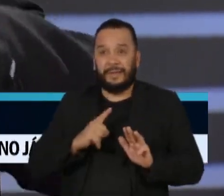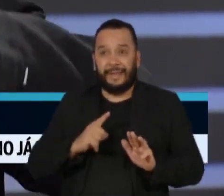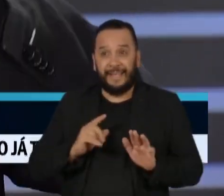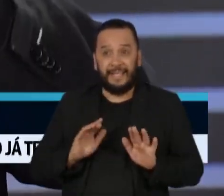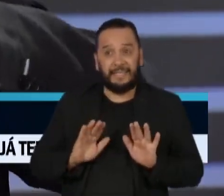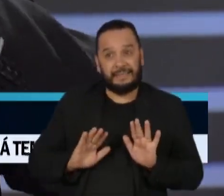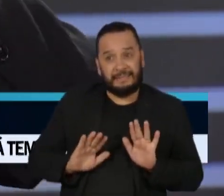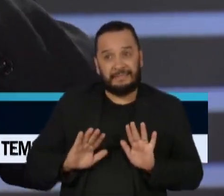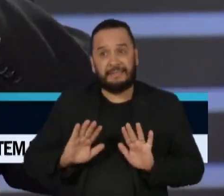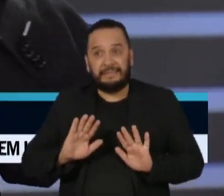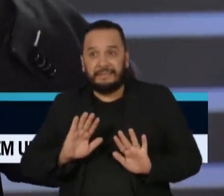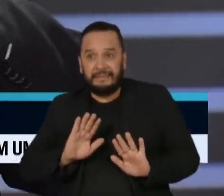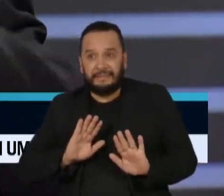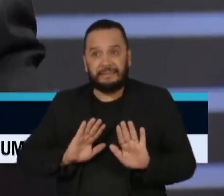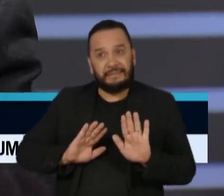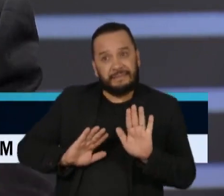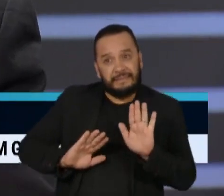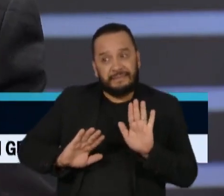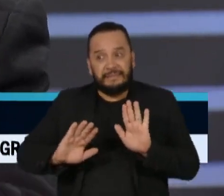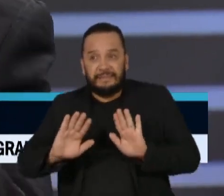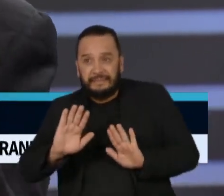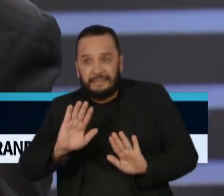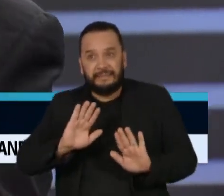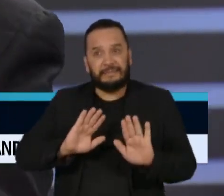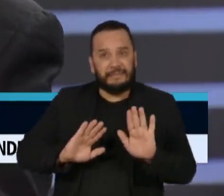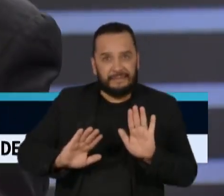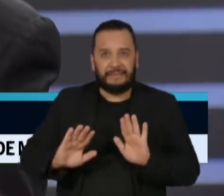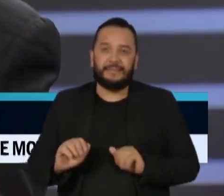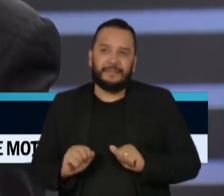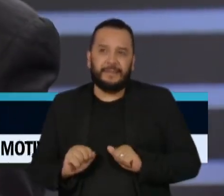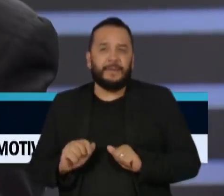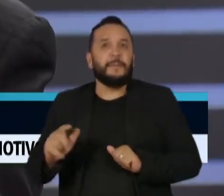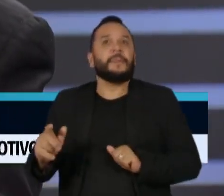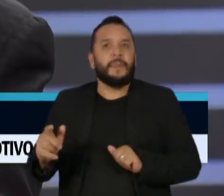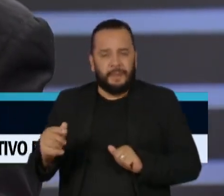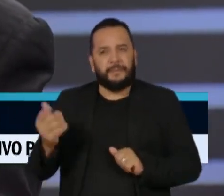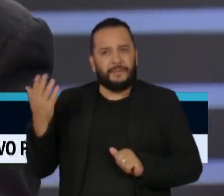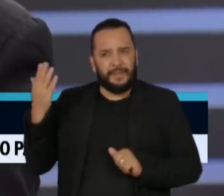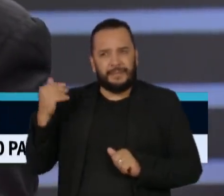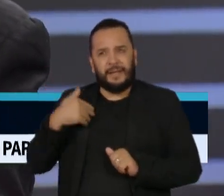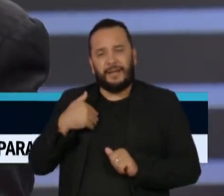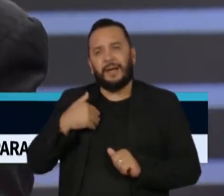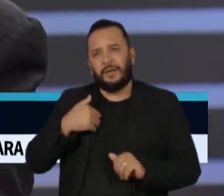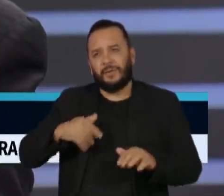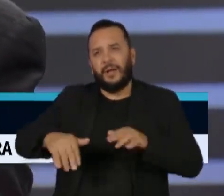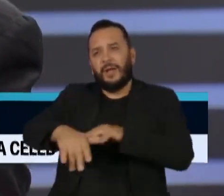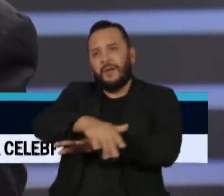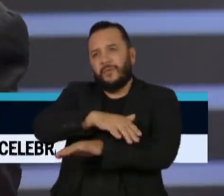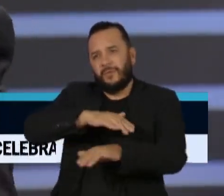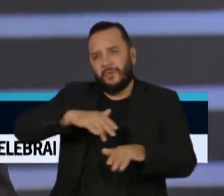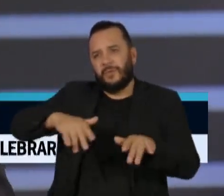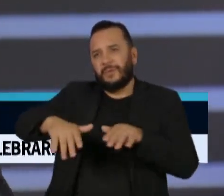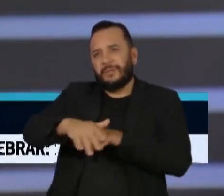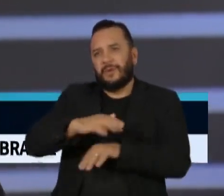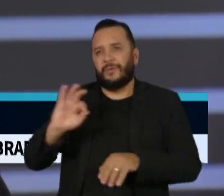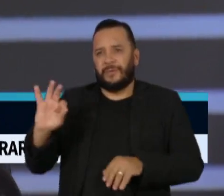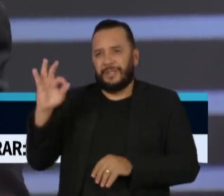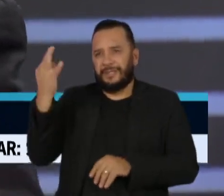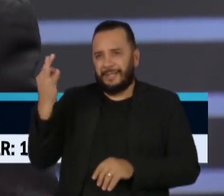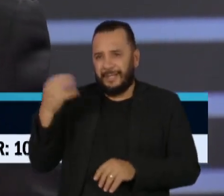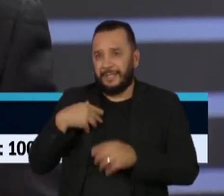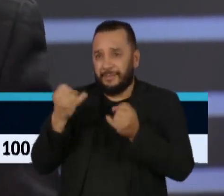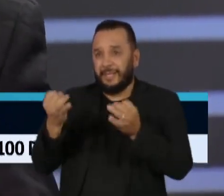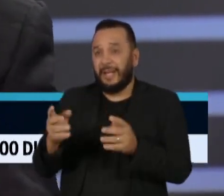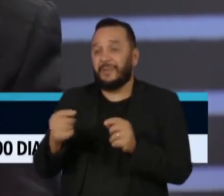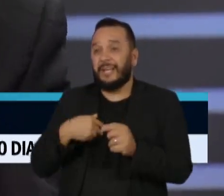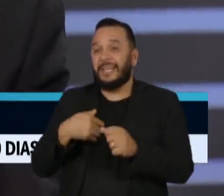em território um pouco pantanoso né Aliás a Revolução Francesa chamava o centro de Pântano o